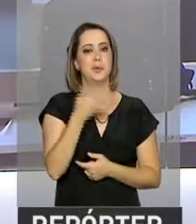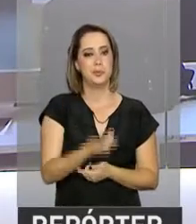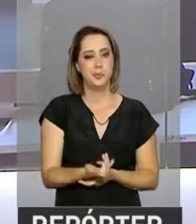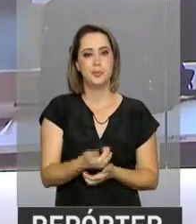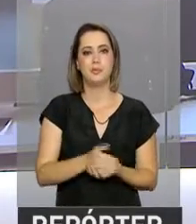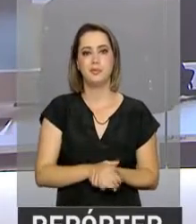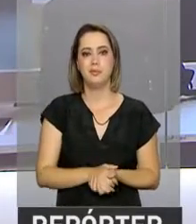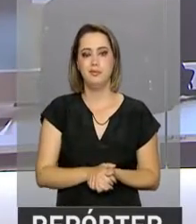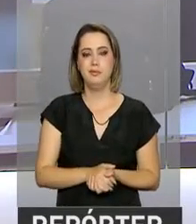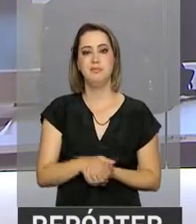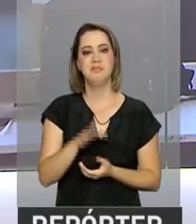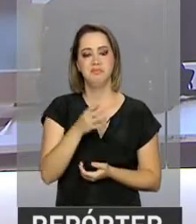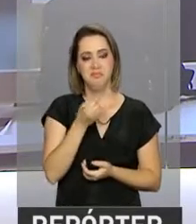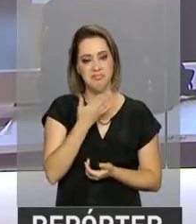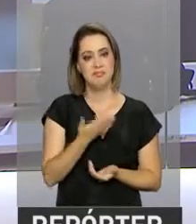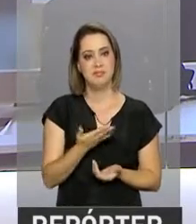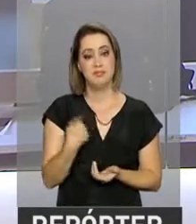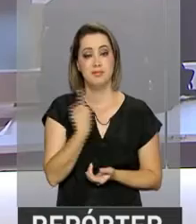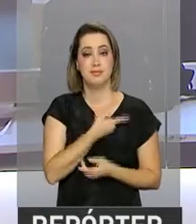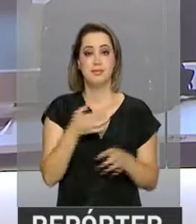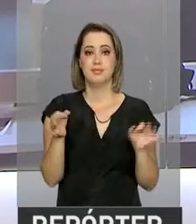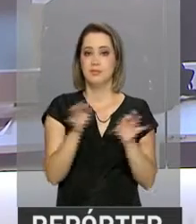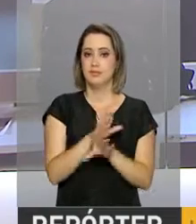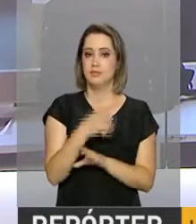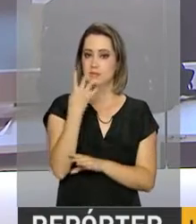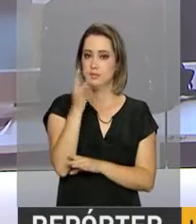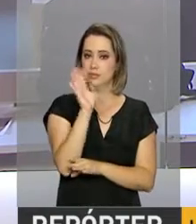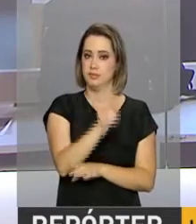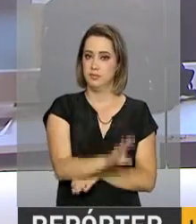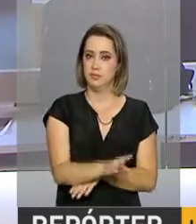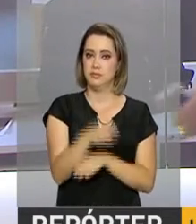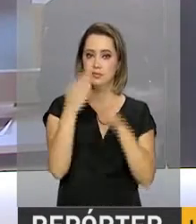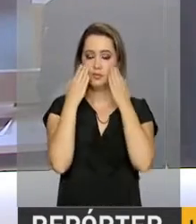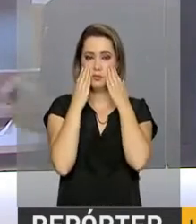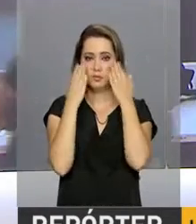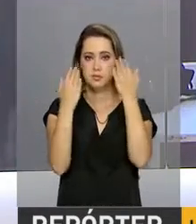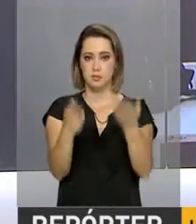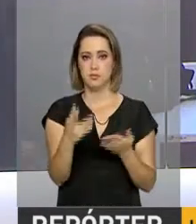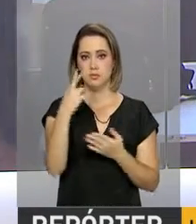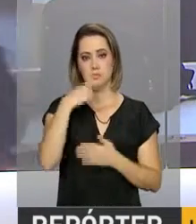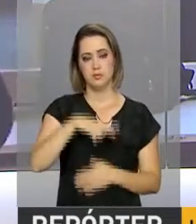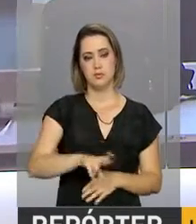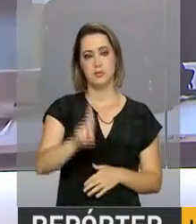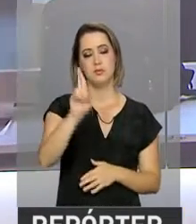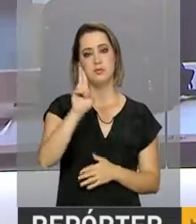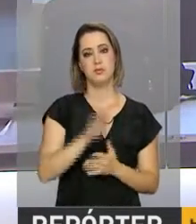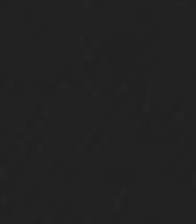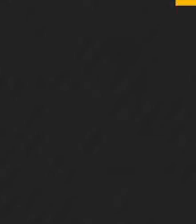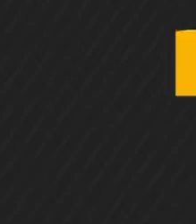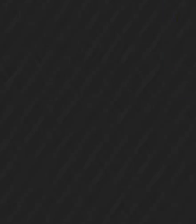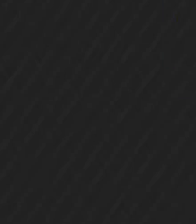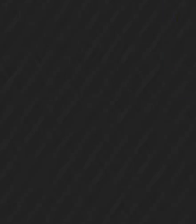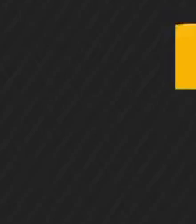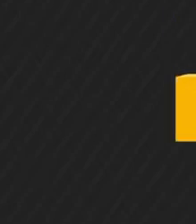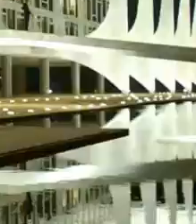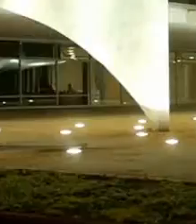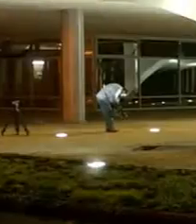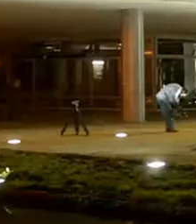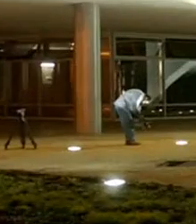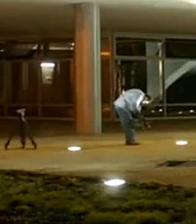bacana né nós ficamos por aqui voltamos às quatro da tarde na próxima edição do repórter nbr